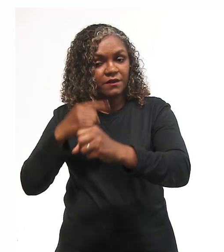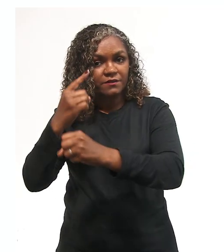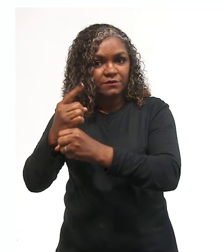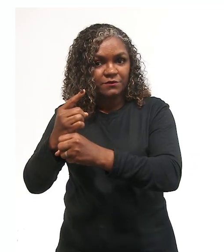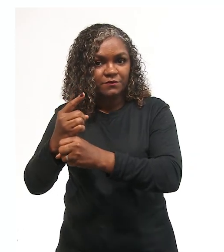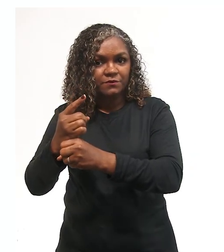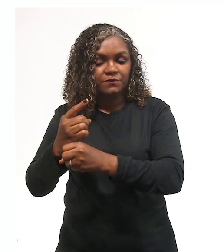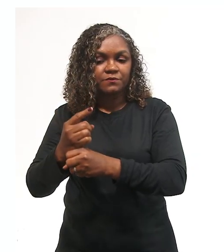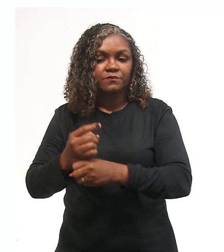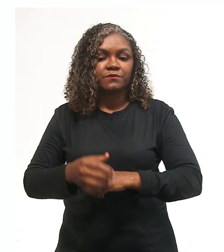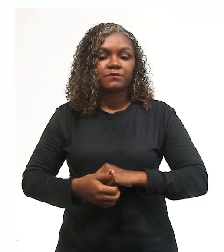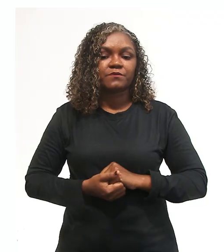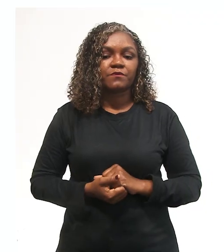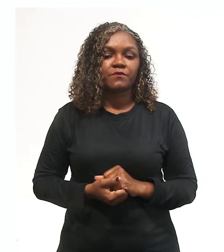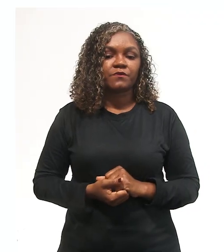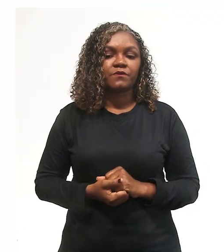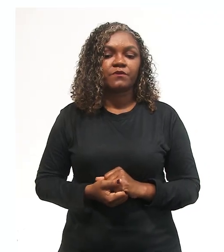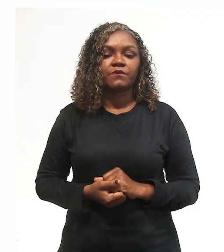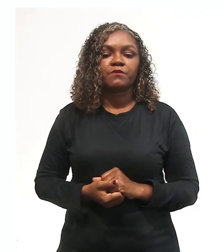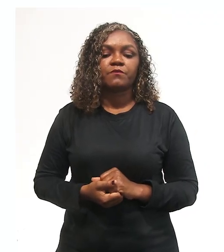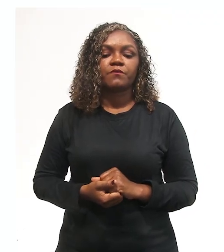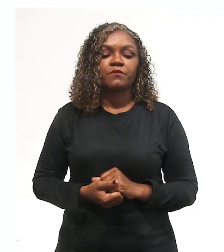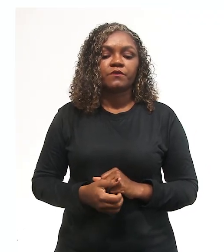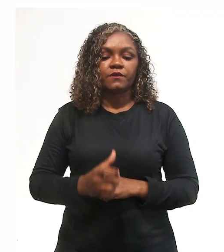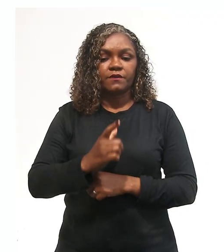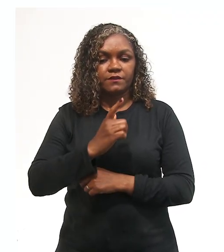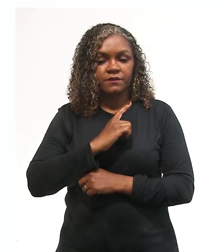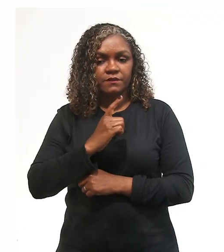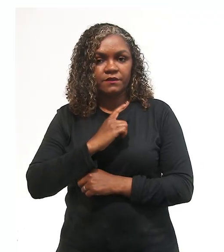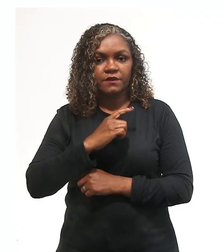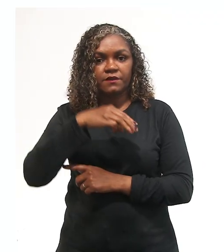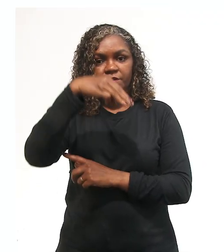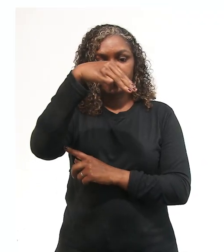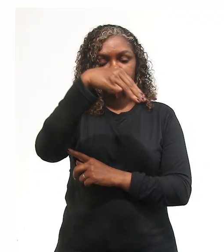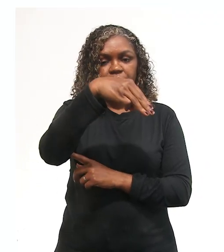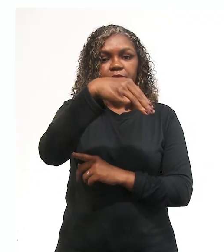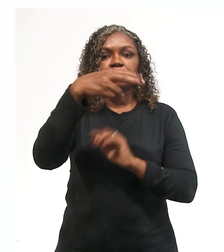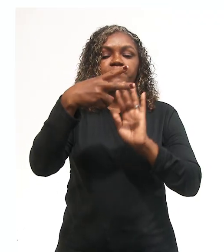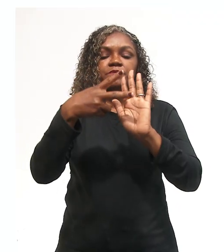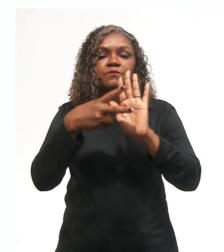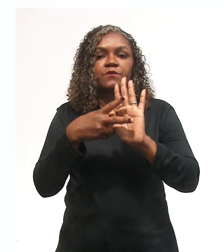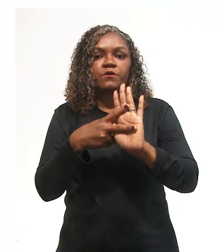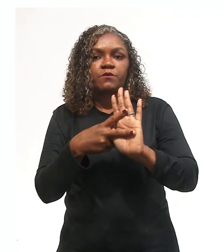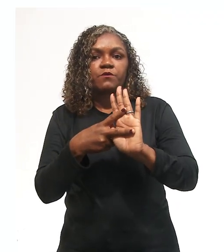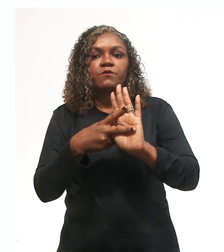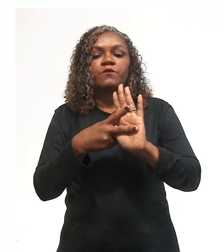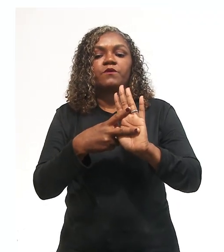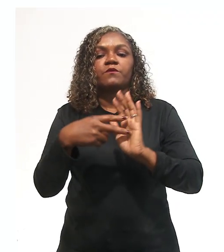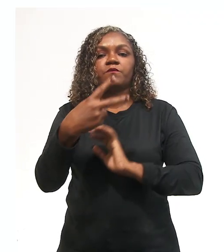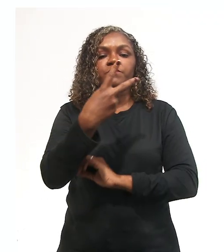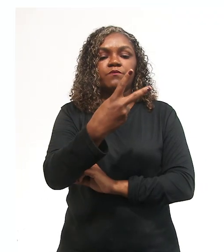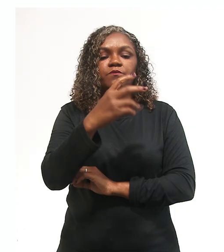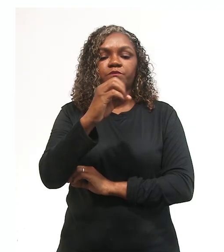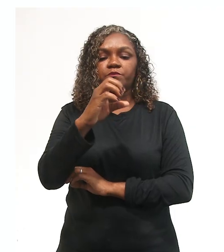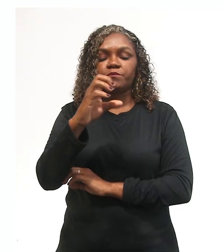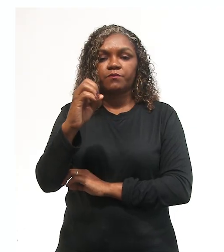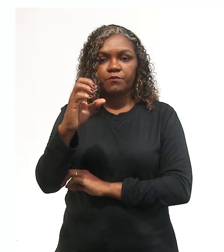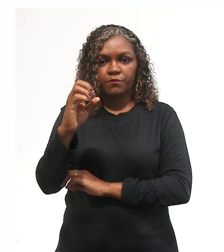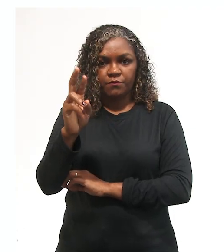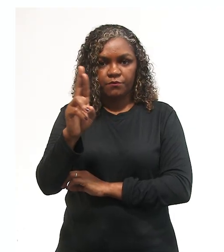né? Então, nós vamos ter aqui um montante é igual ao capital de